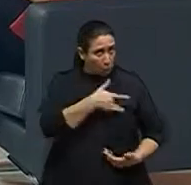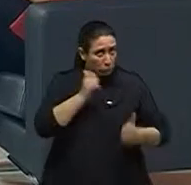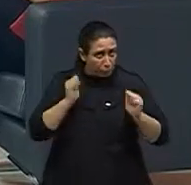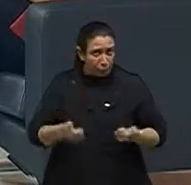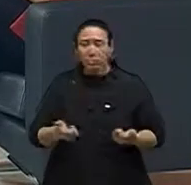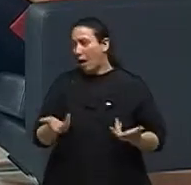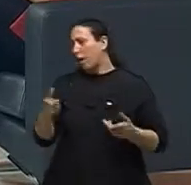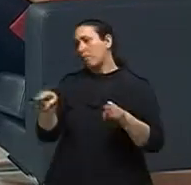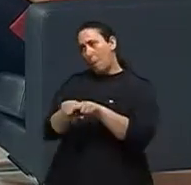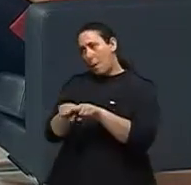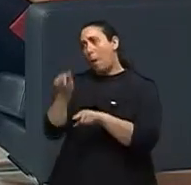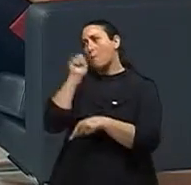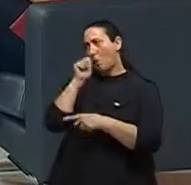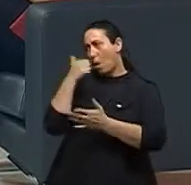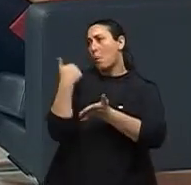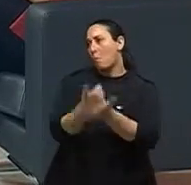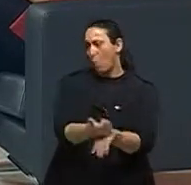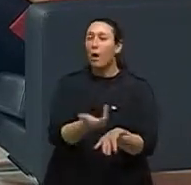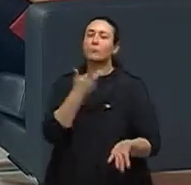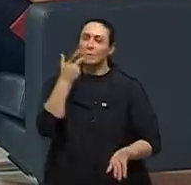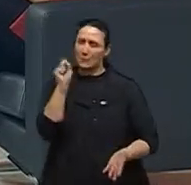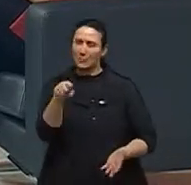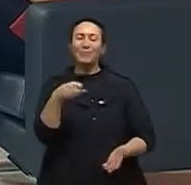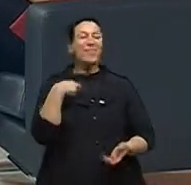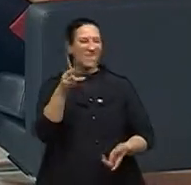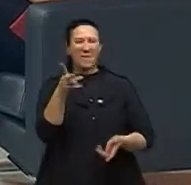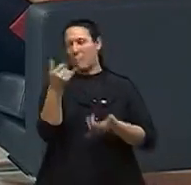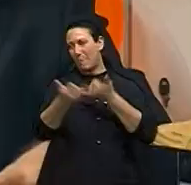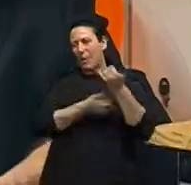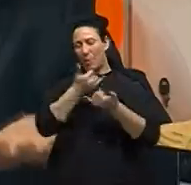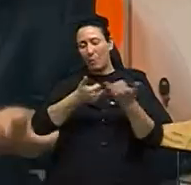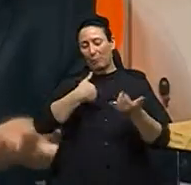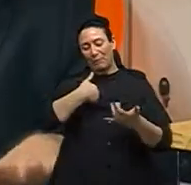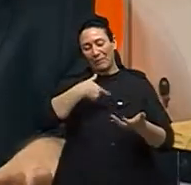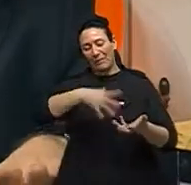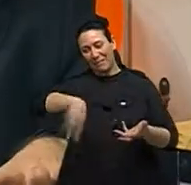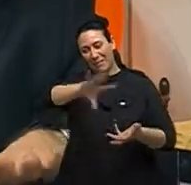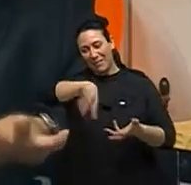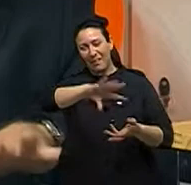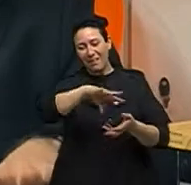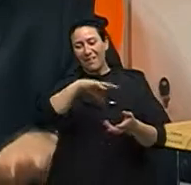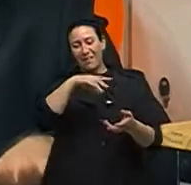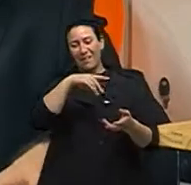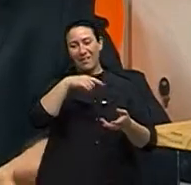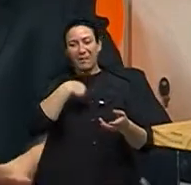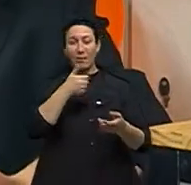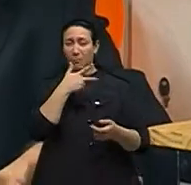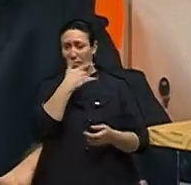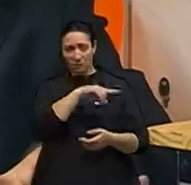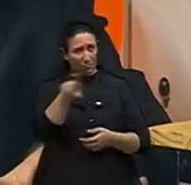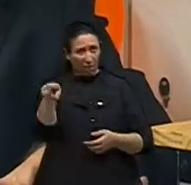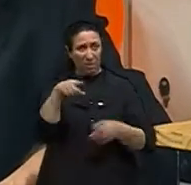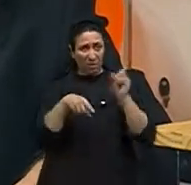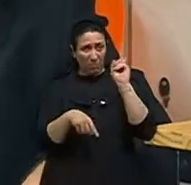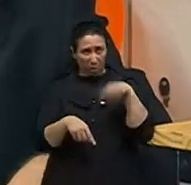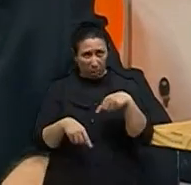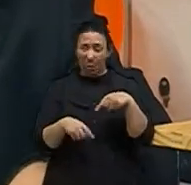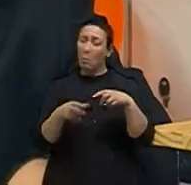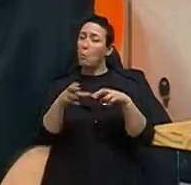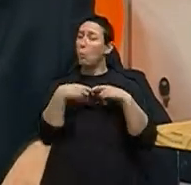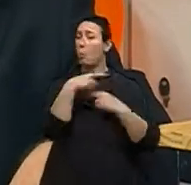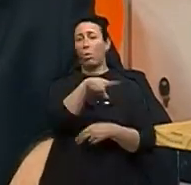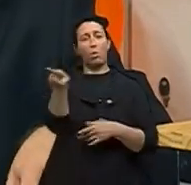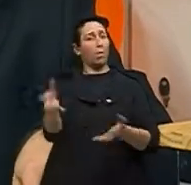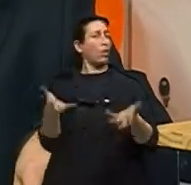parceria das mulheres exatamente eu sempre brinco com os meus pacientes que hoje só tem problema de ereção quem quer